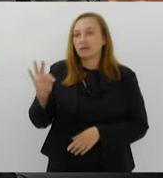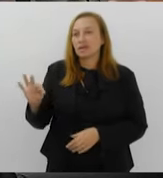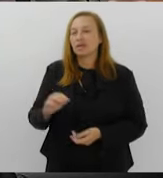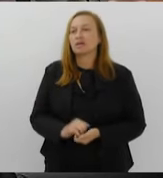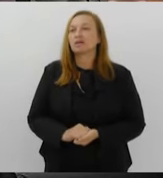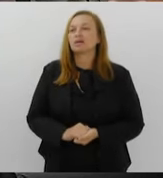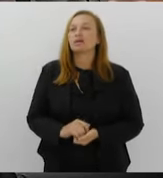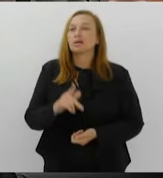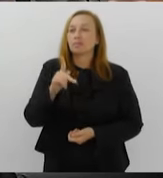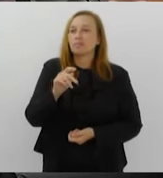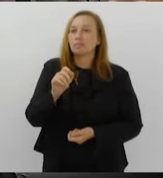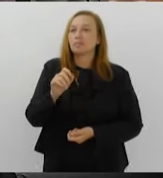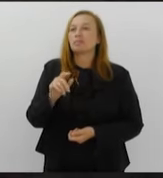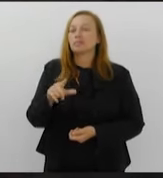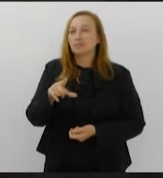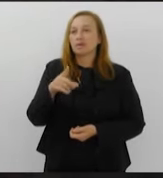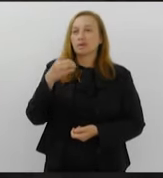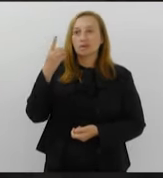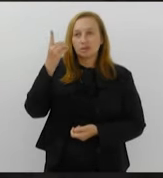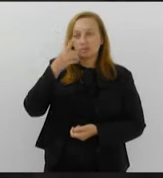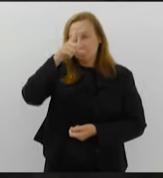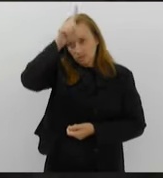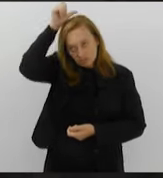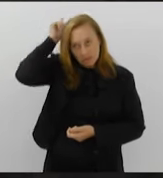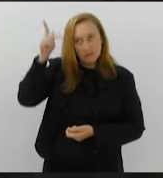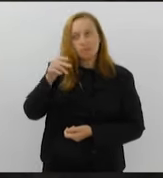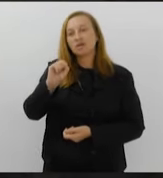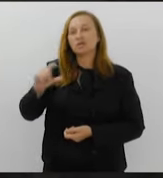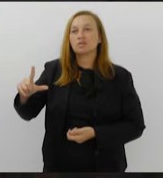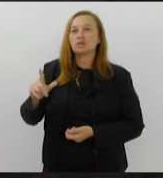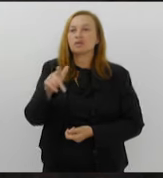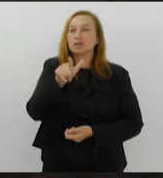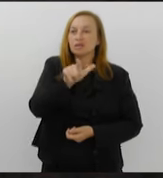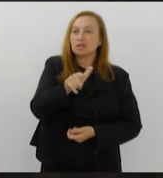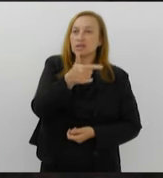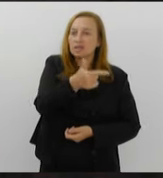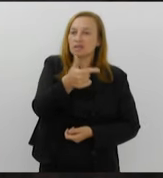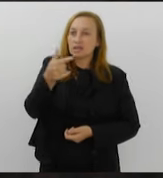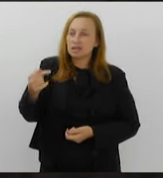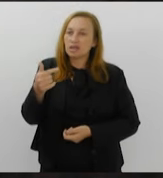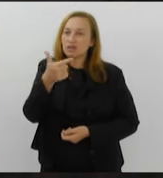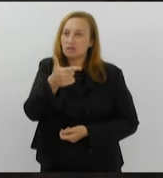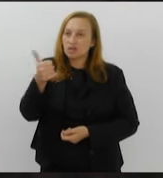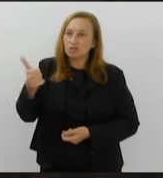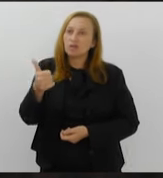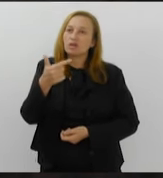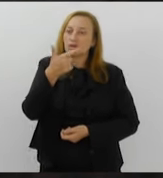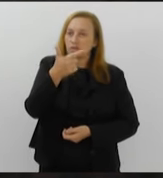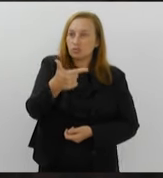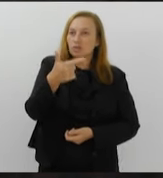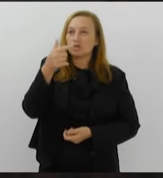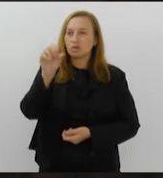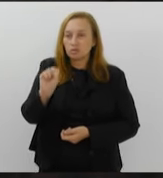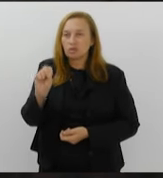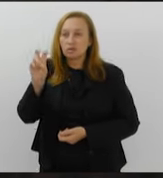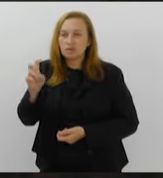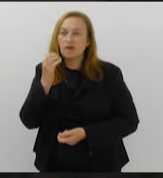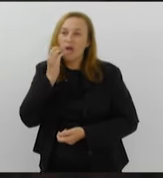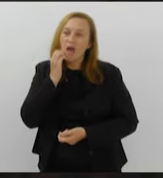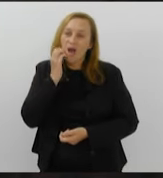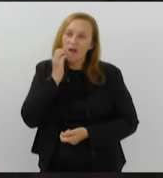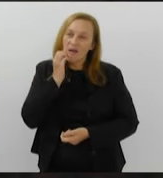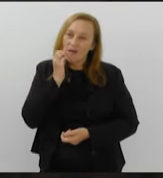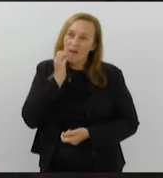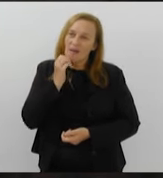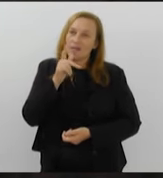e ao do PSOL também. A do Luiz Paulo e a do PSOL. A 17-21 e a 285. Então, as